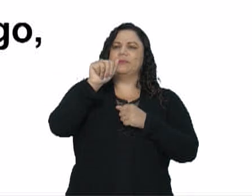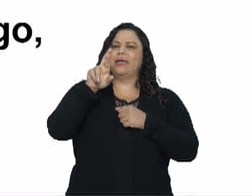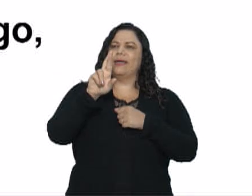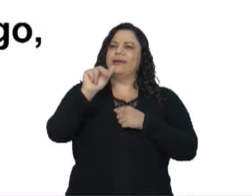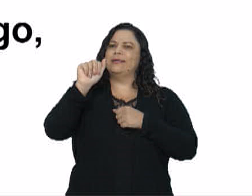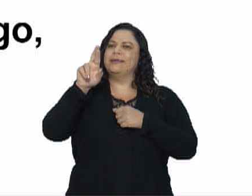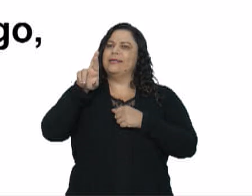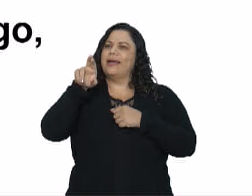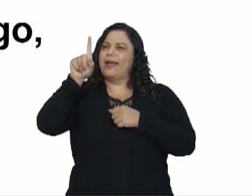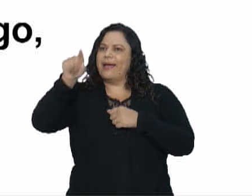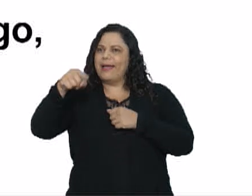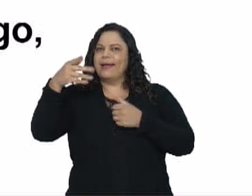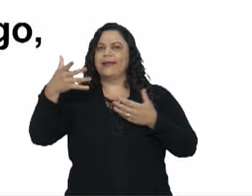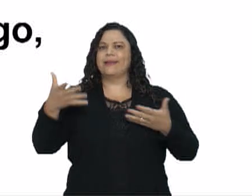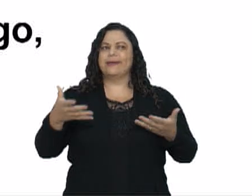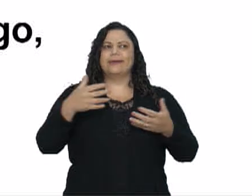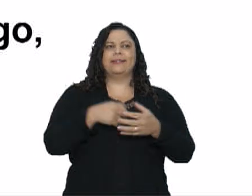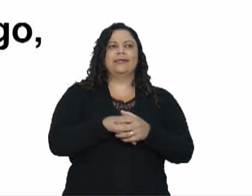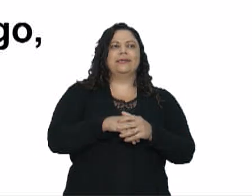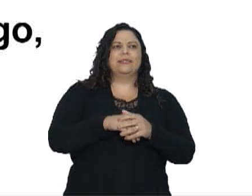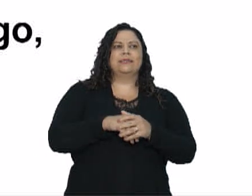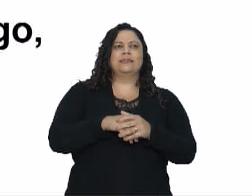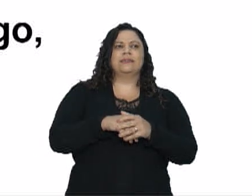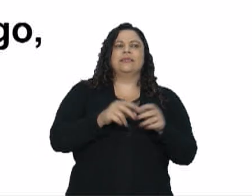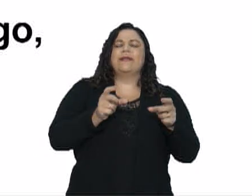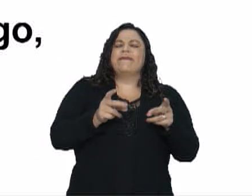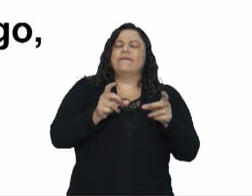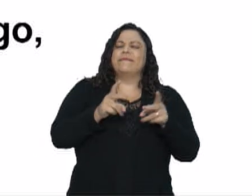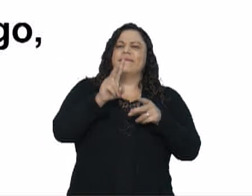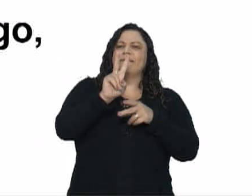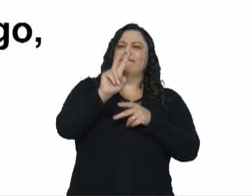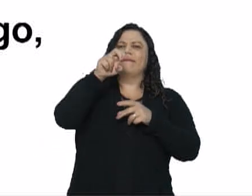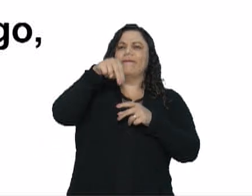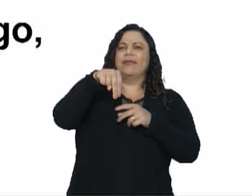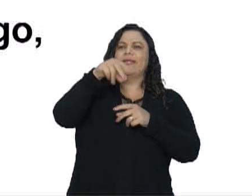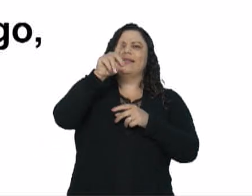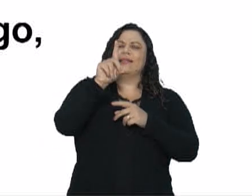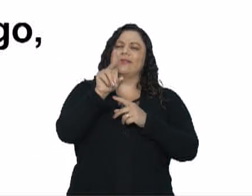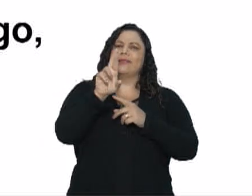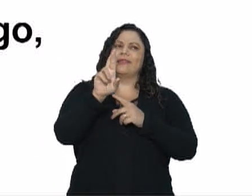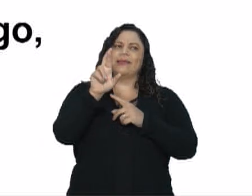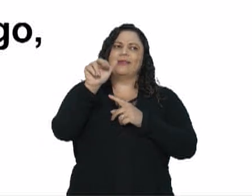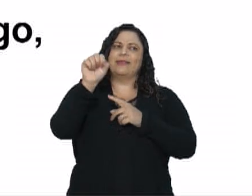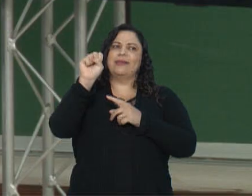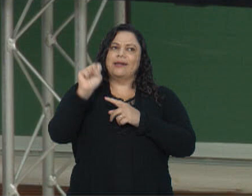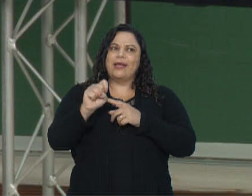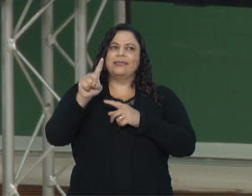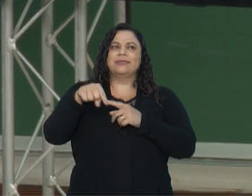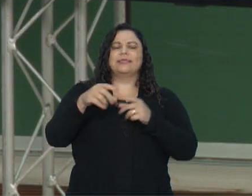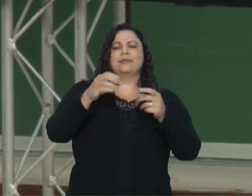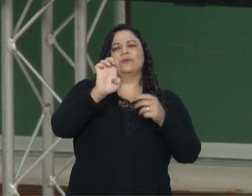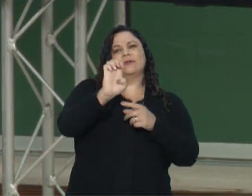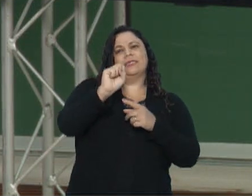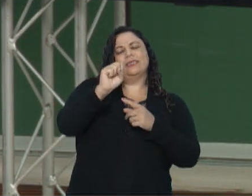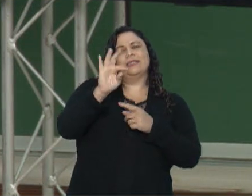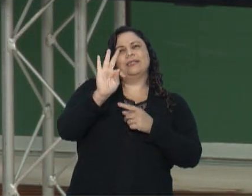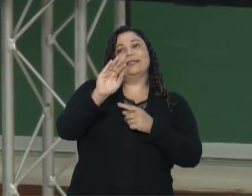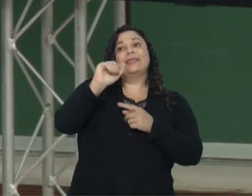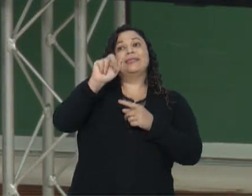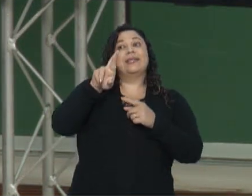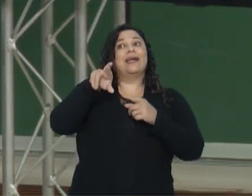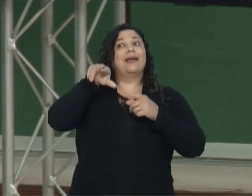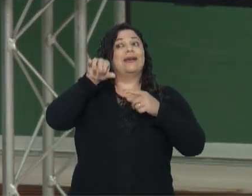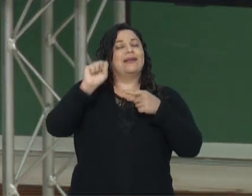El verbo venir irregular, tú vendrás. Y el verbo estar, tú estarás. Olha como é importante, então,